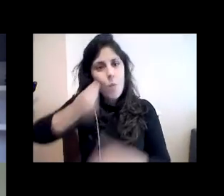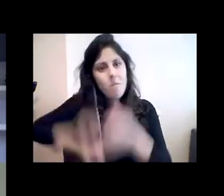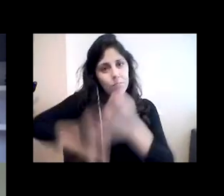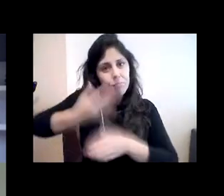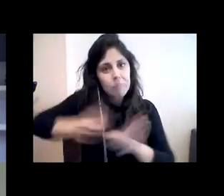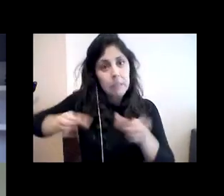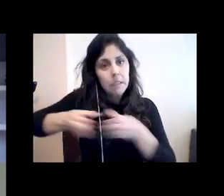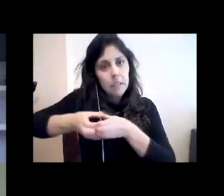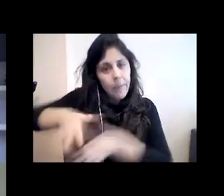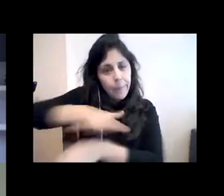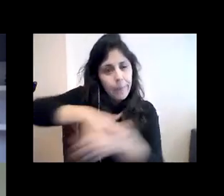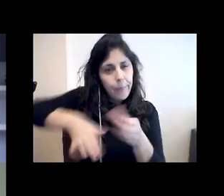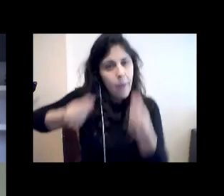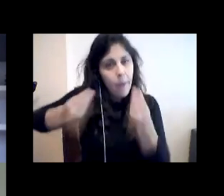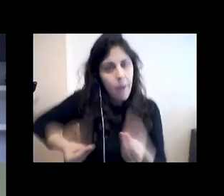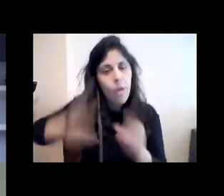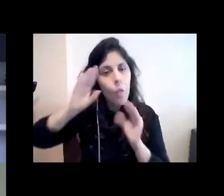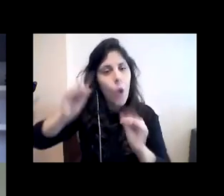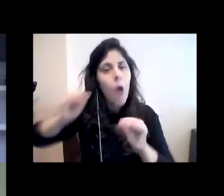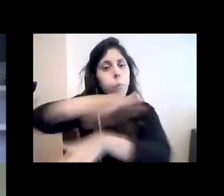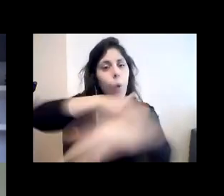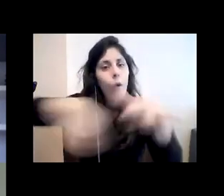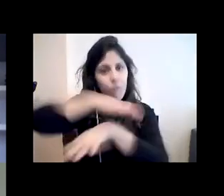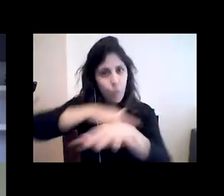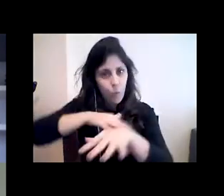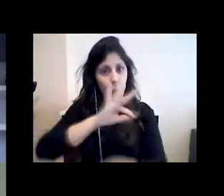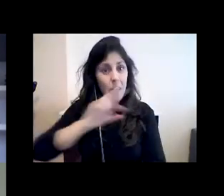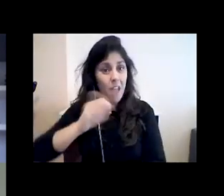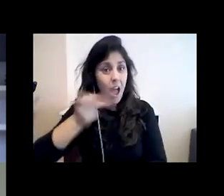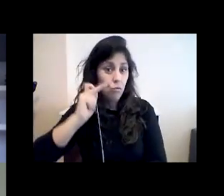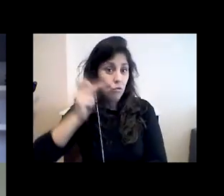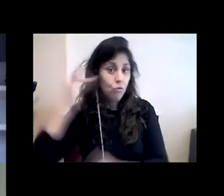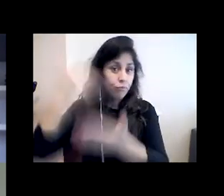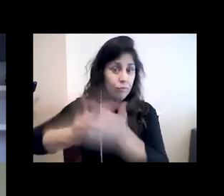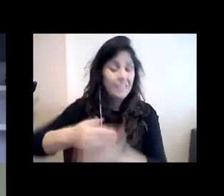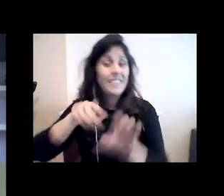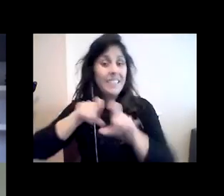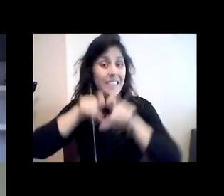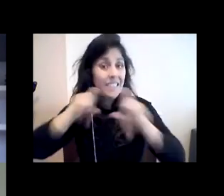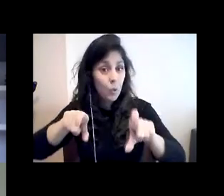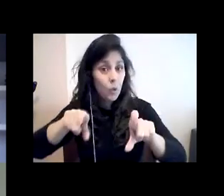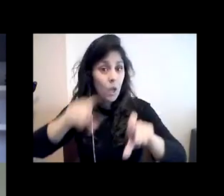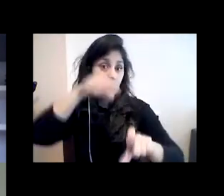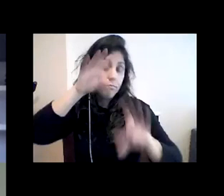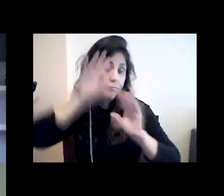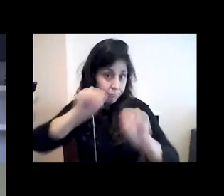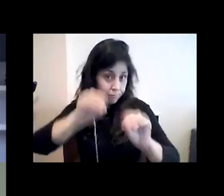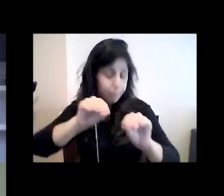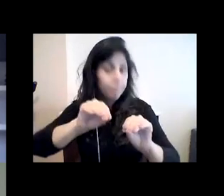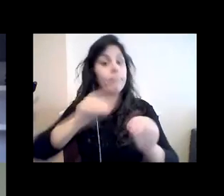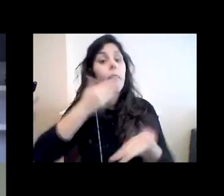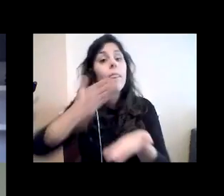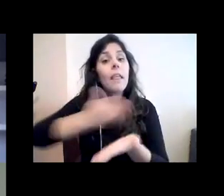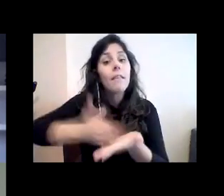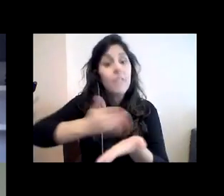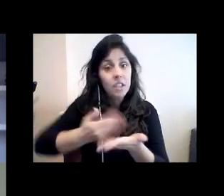Povo, 40 anos do ensino secundário em democracia, na revista Sociologia, Problemas e Práticas. E